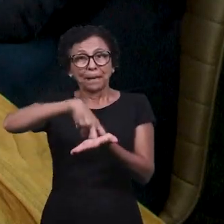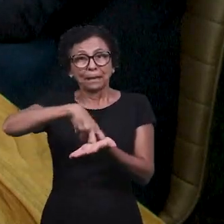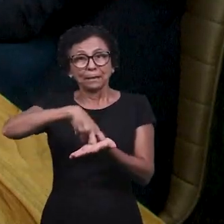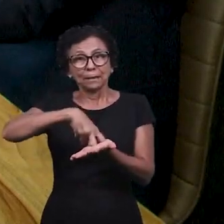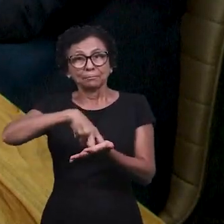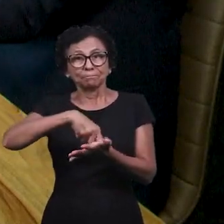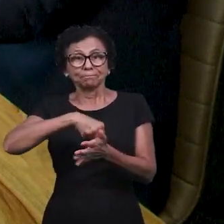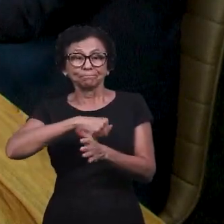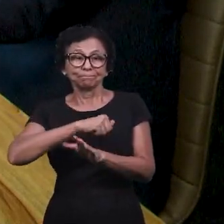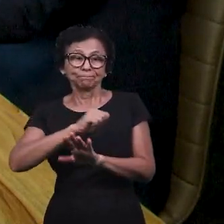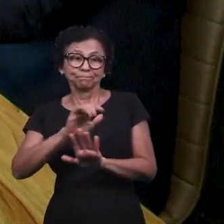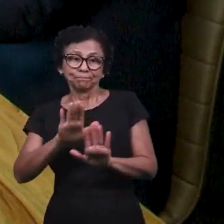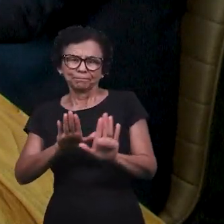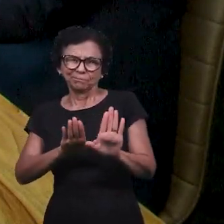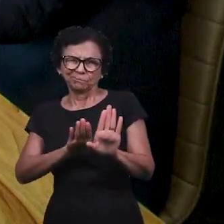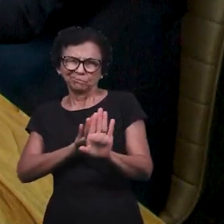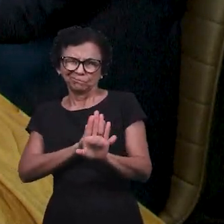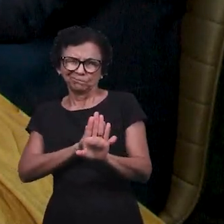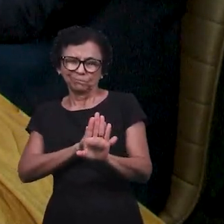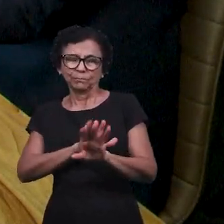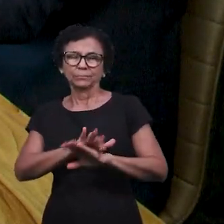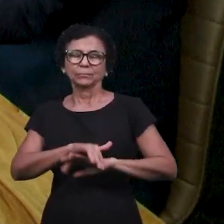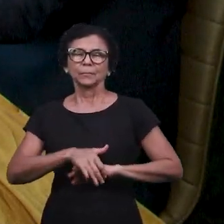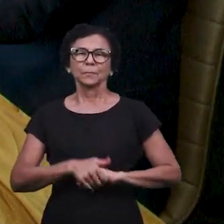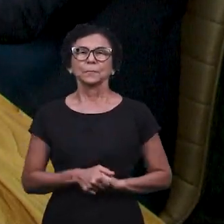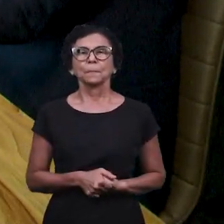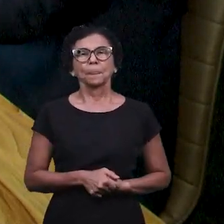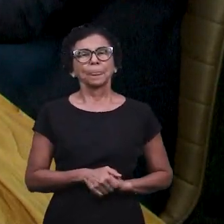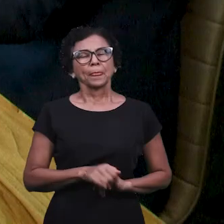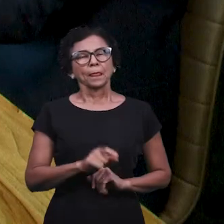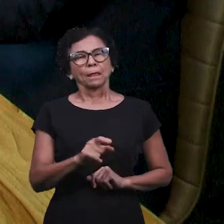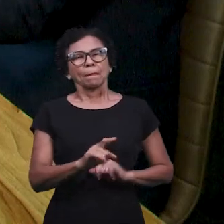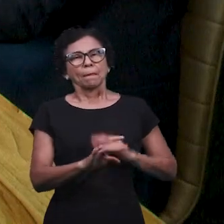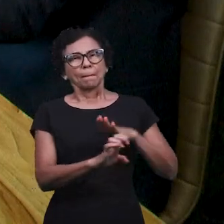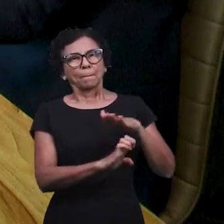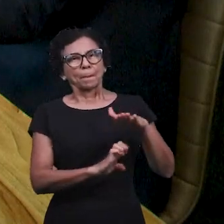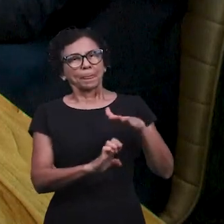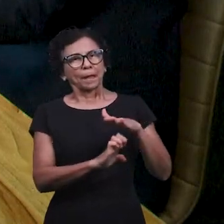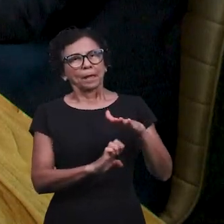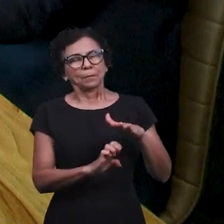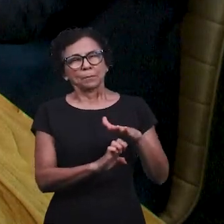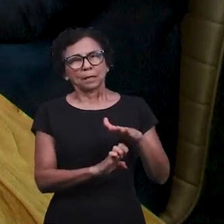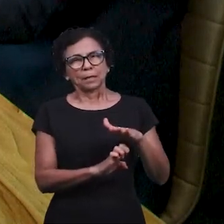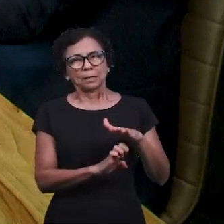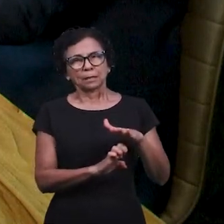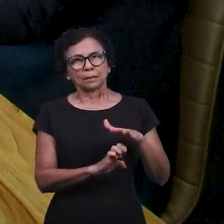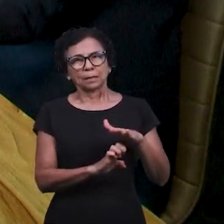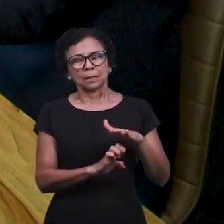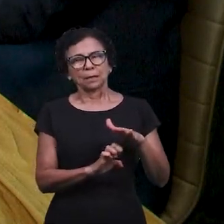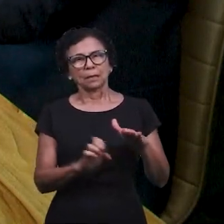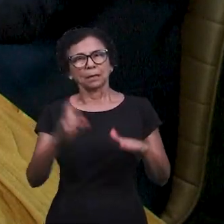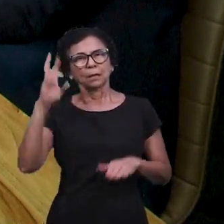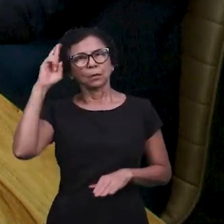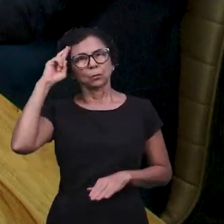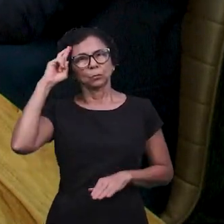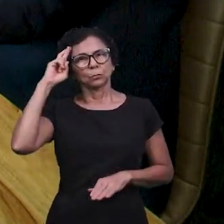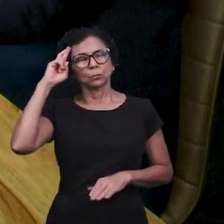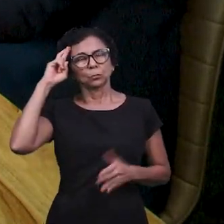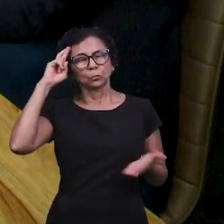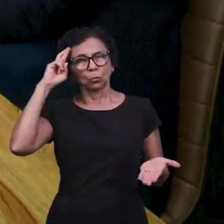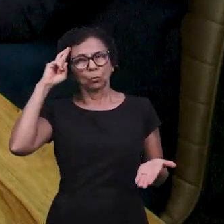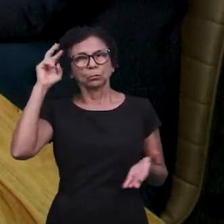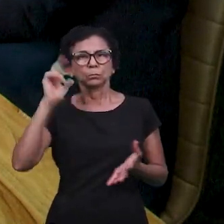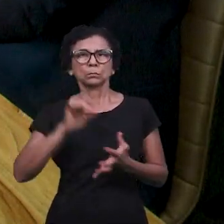enquanto, de que no Brasil uma empresa, uma pessoa jurídica, responda criminalmente por seus atos, que é no caso de crimes ambientais. Crimes ambientais, né? A